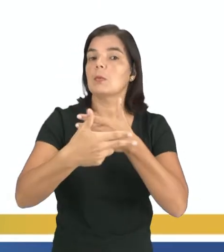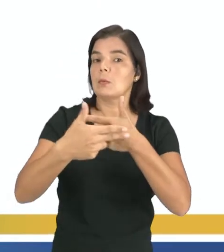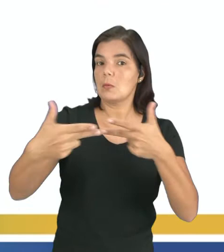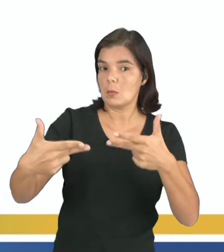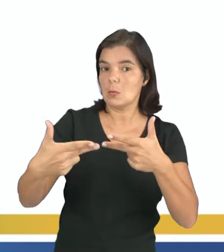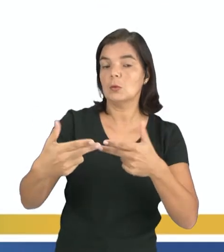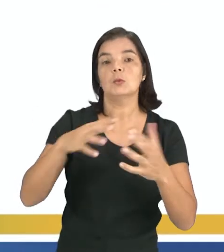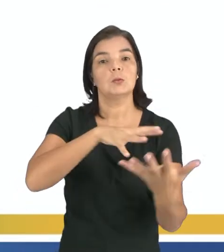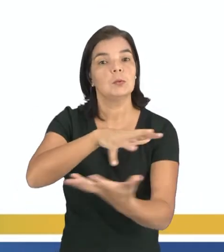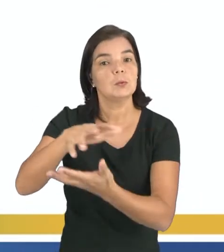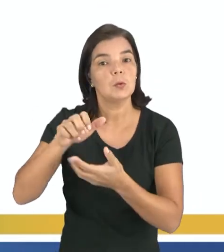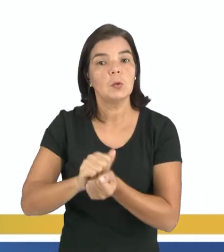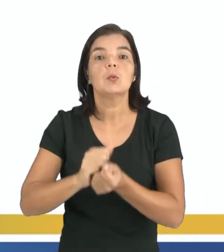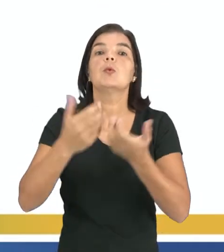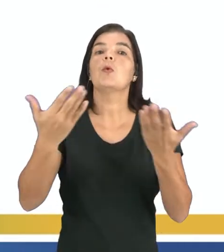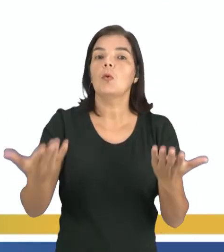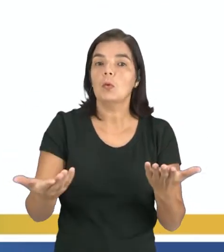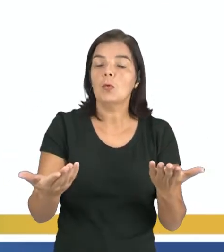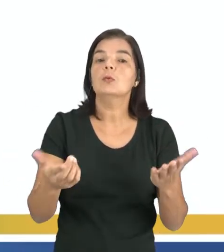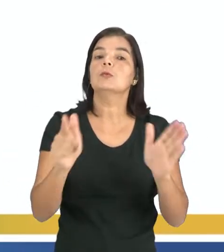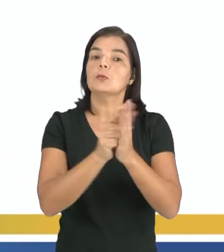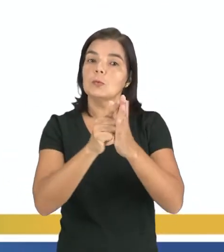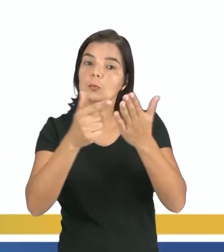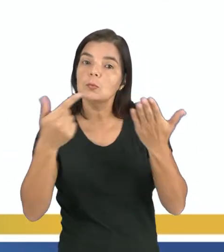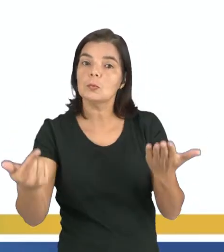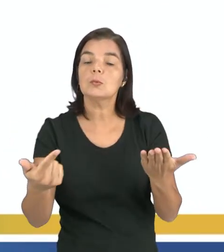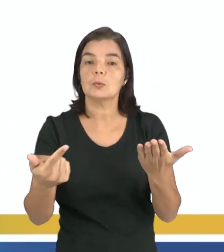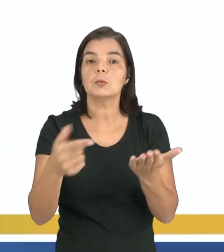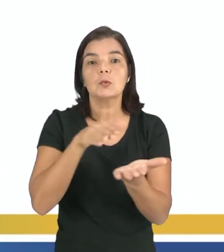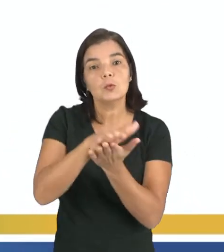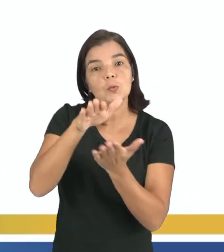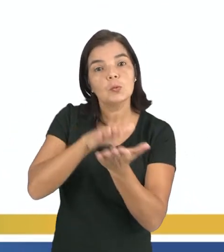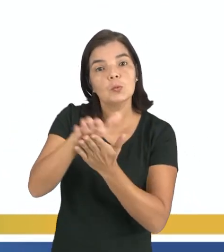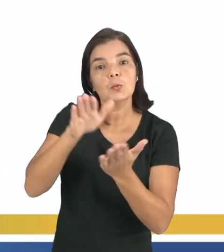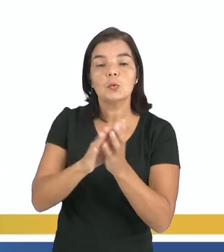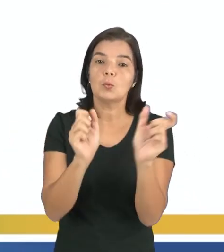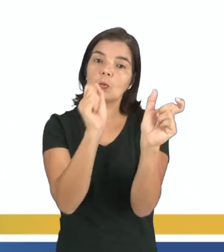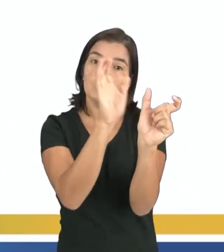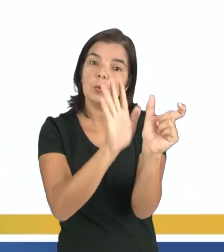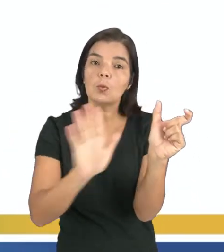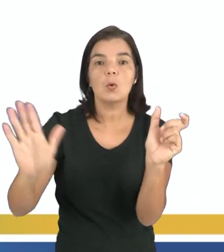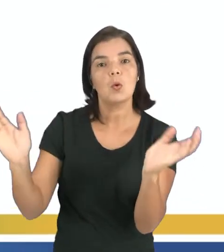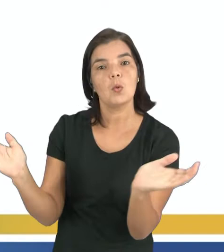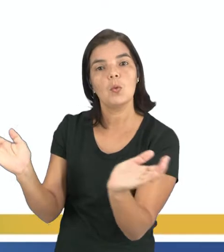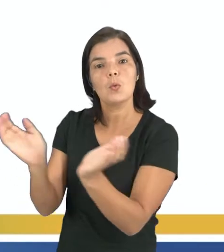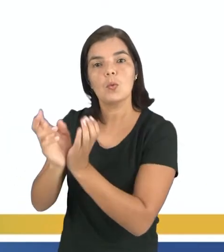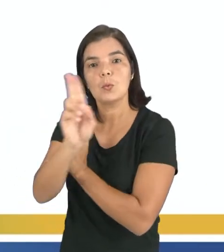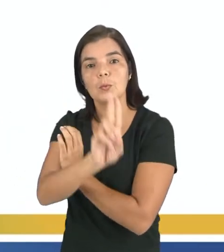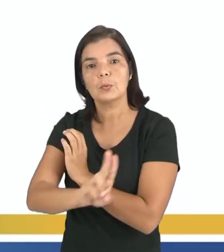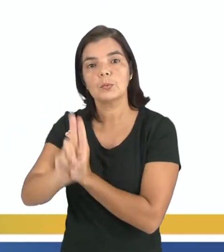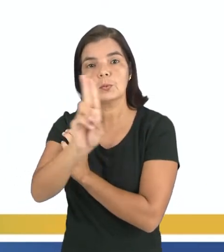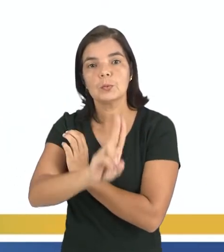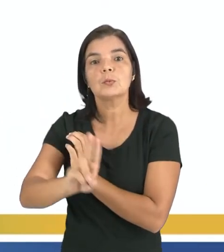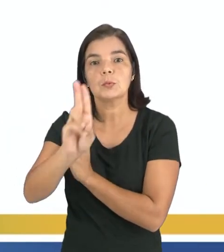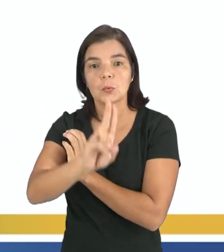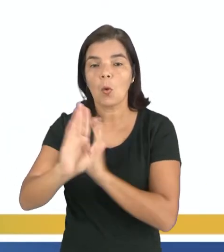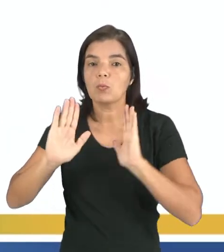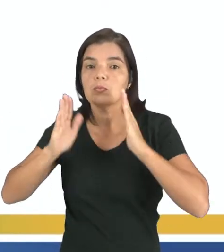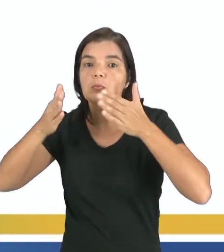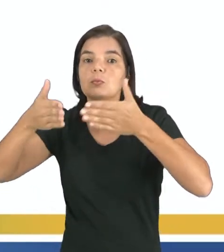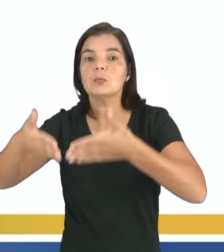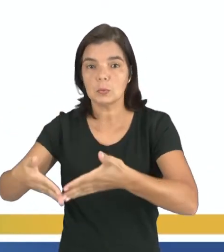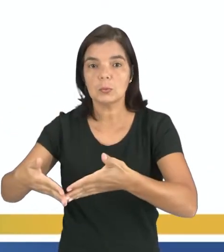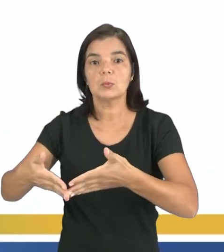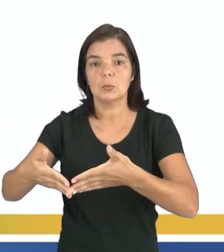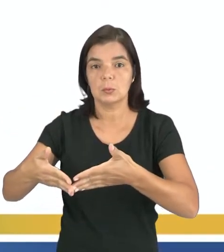no mundo onde jornais publicaram charges e o grupo que foi usado ali como central para a